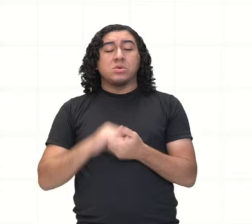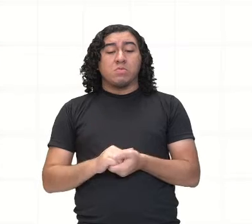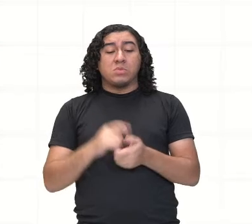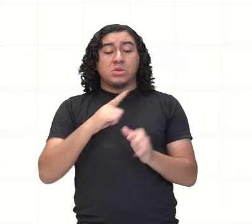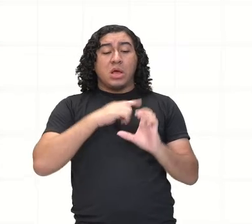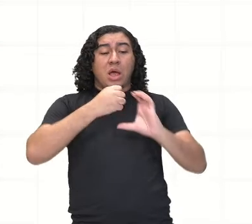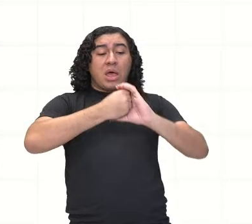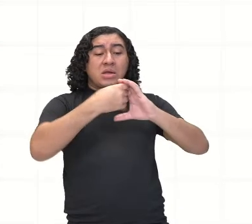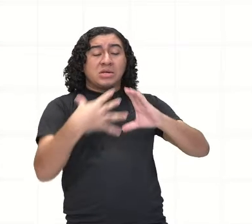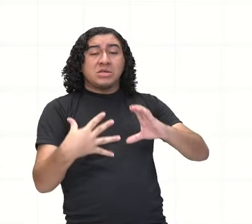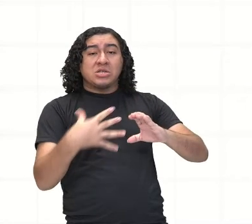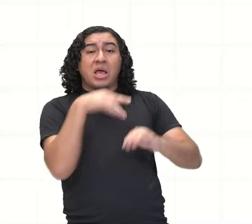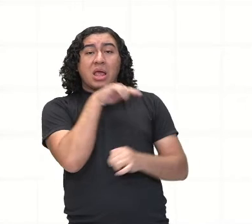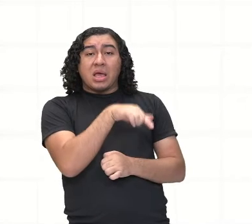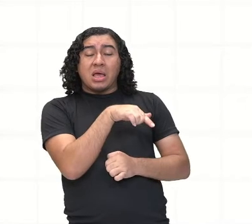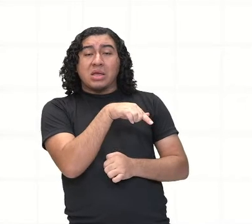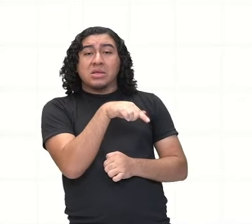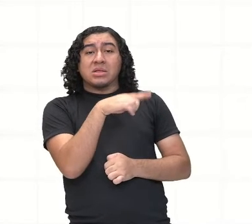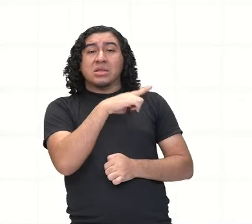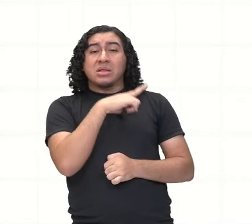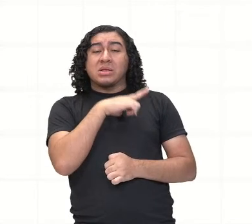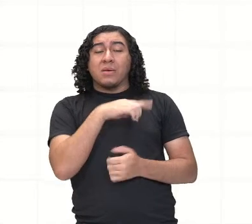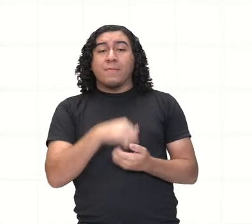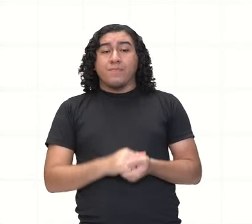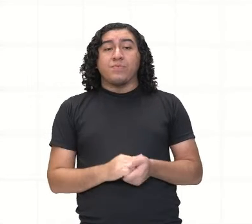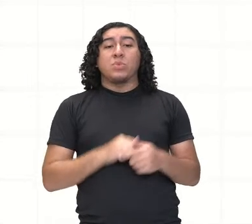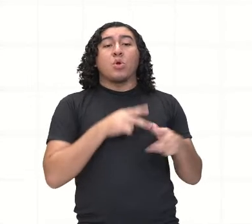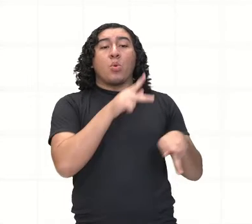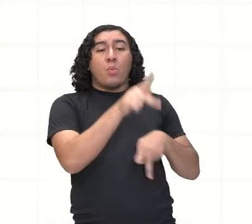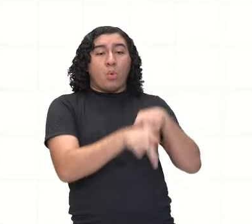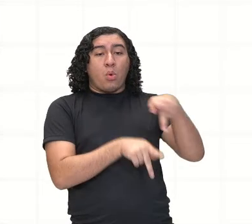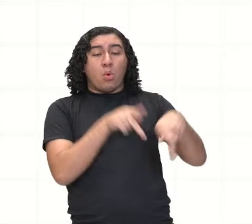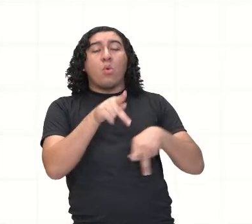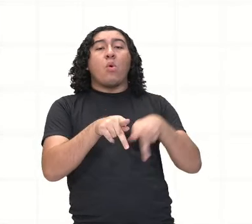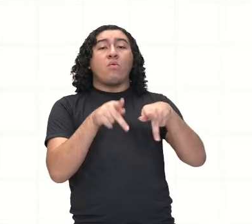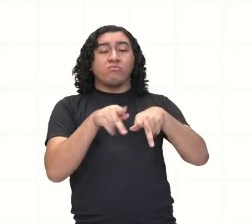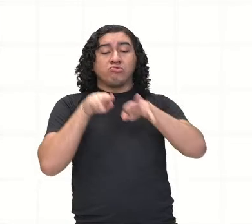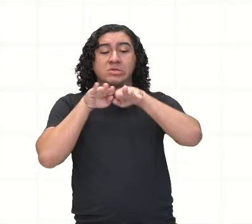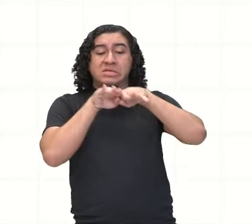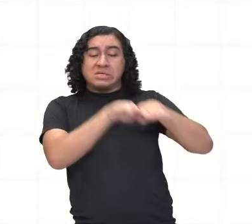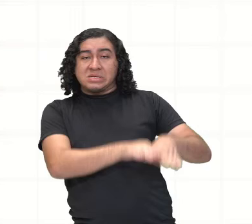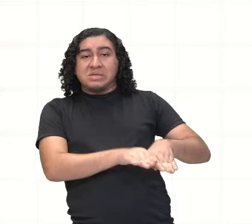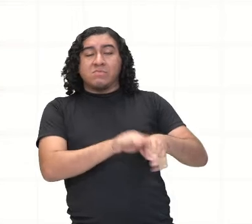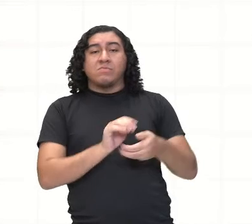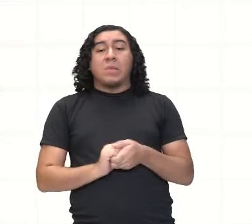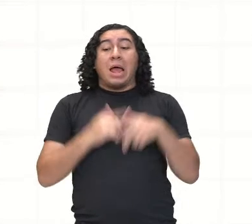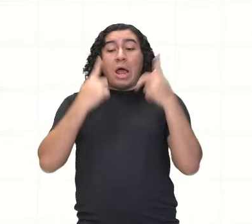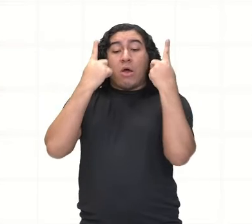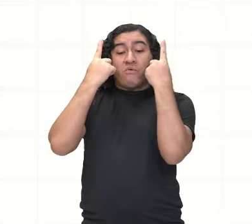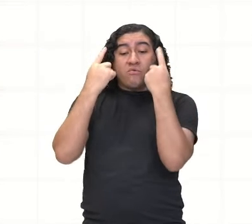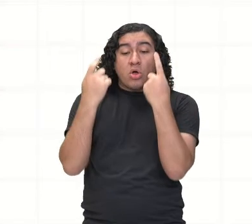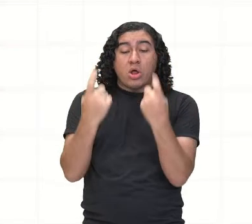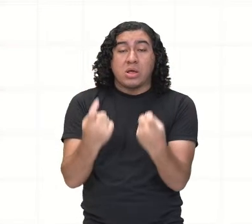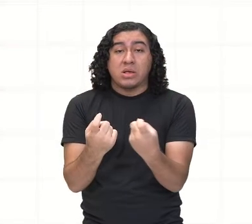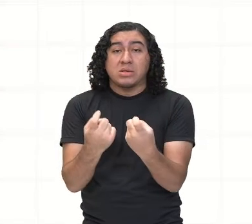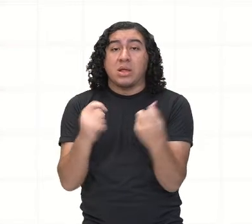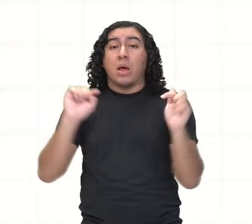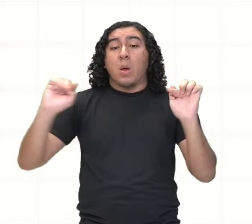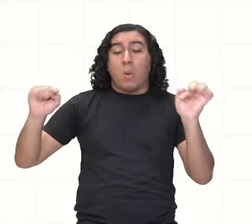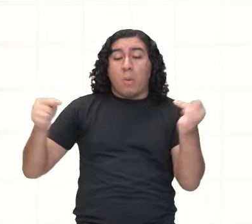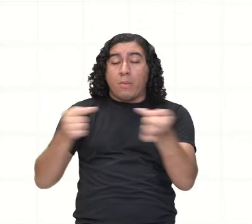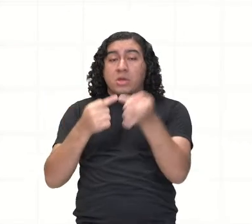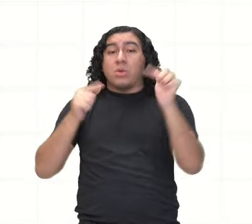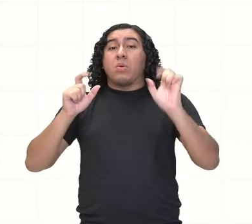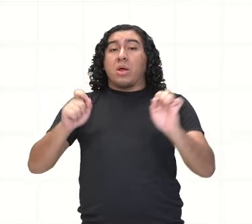de desumanização das populações nativas. Então, essa violência ela estava intrinsecamente